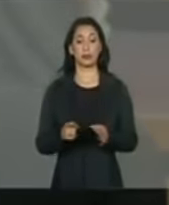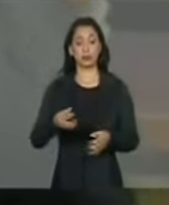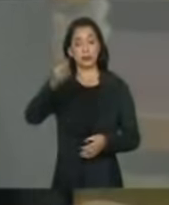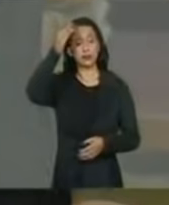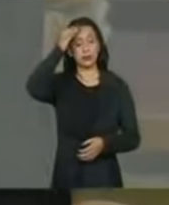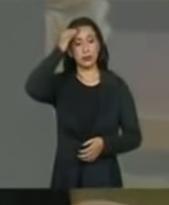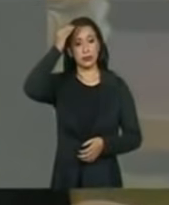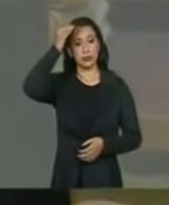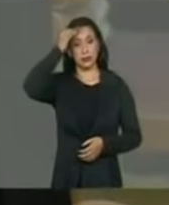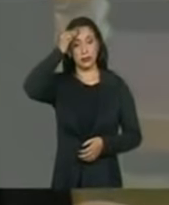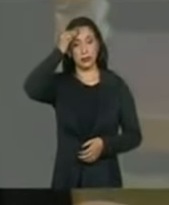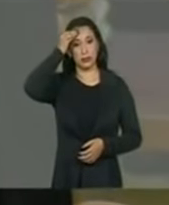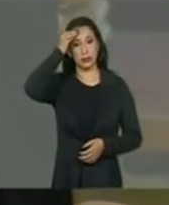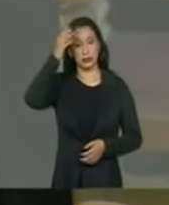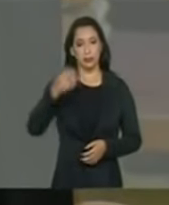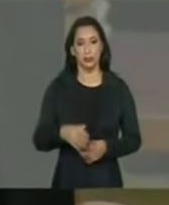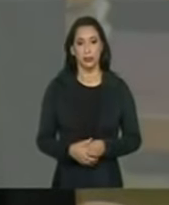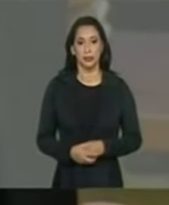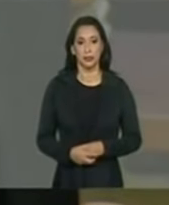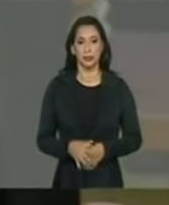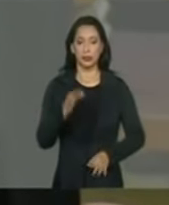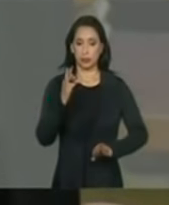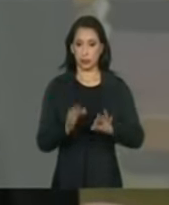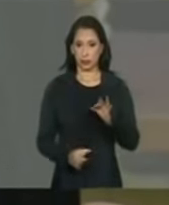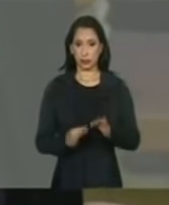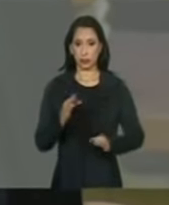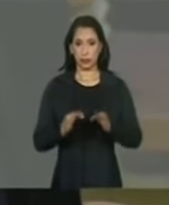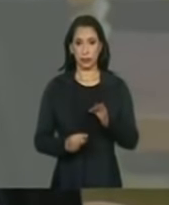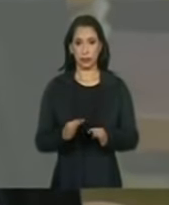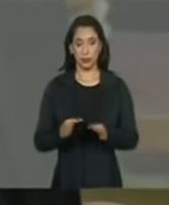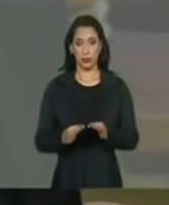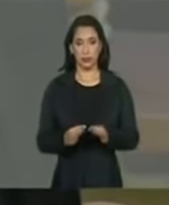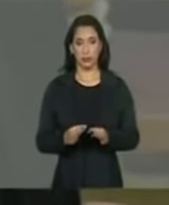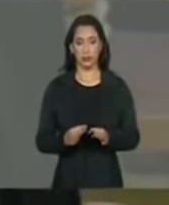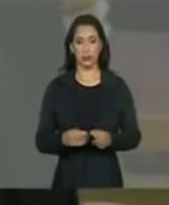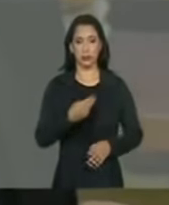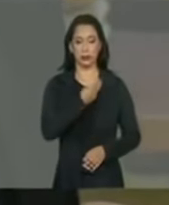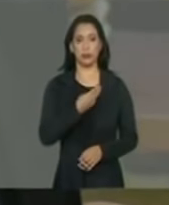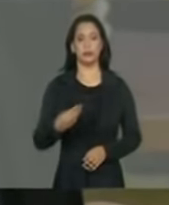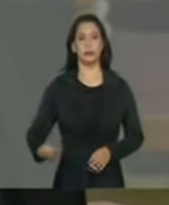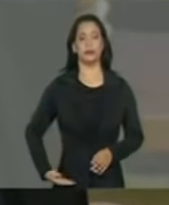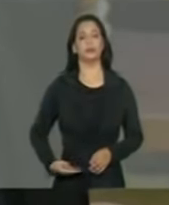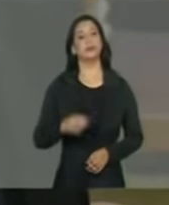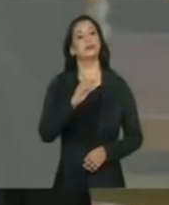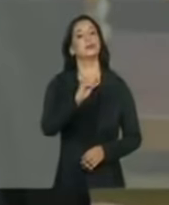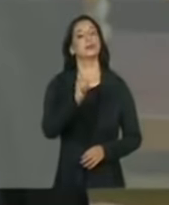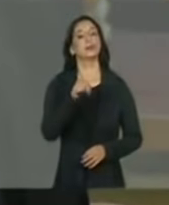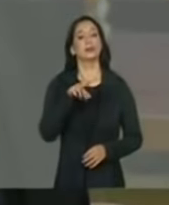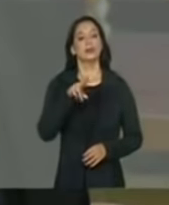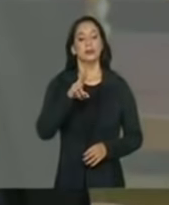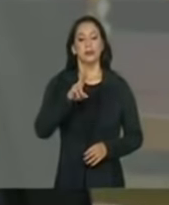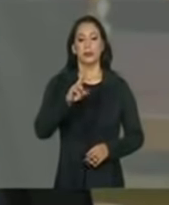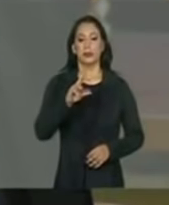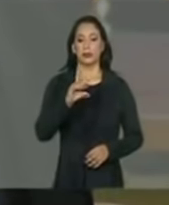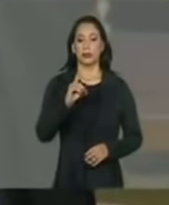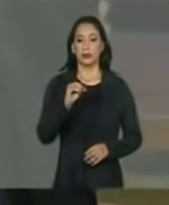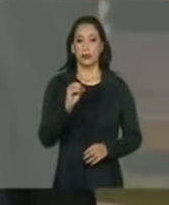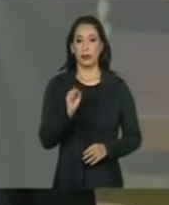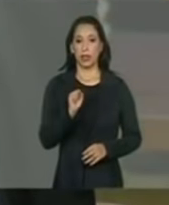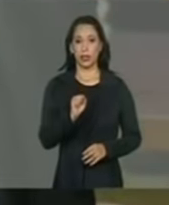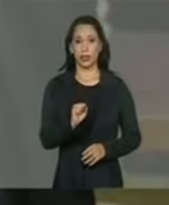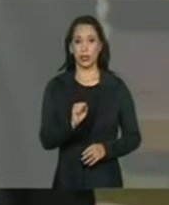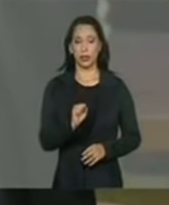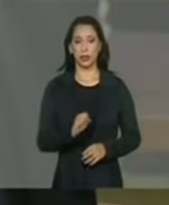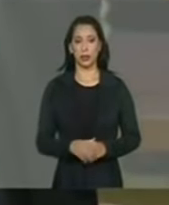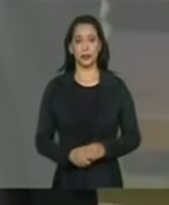uma 11 julgado da lavra do eminente ministro carlos velloso iminente - carlos velloso